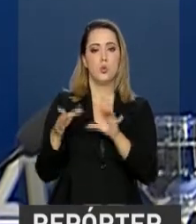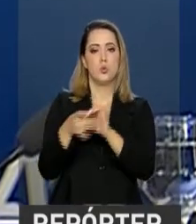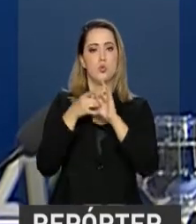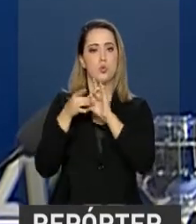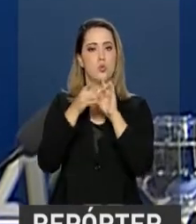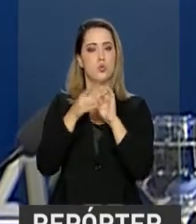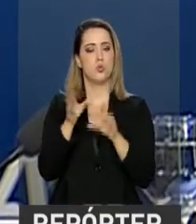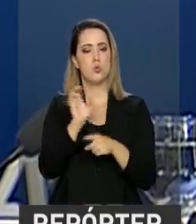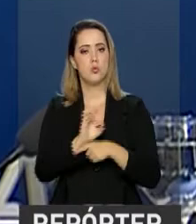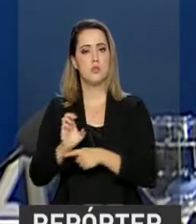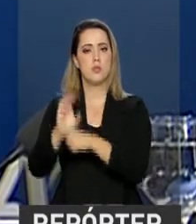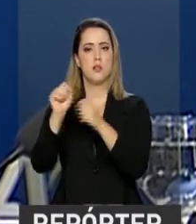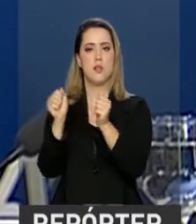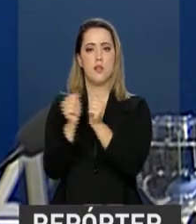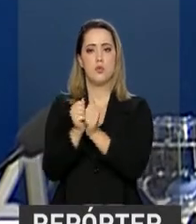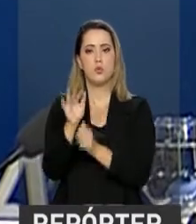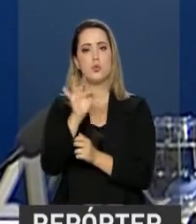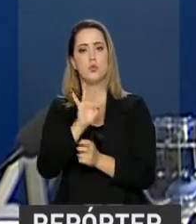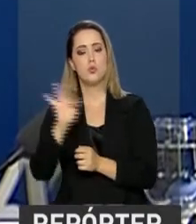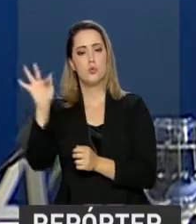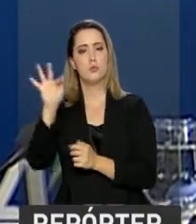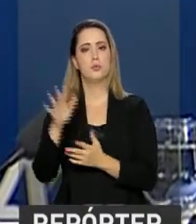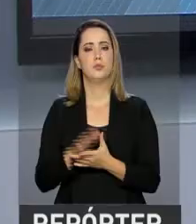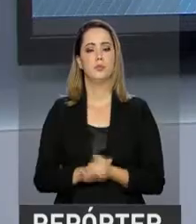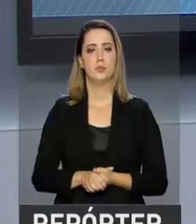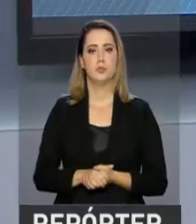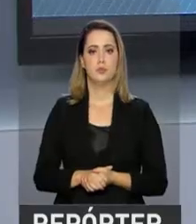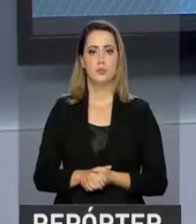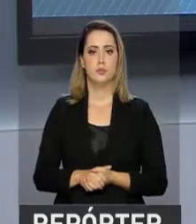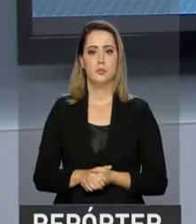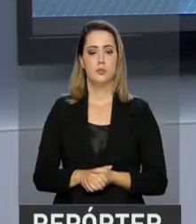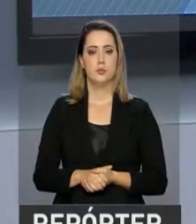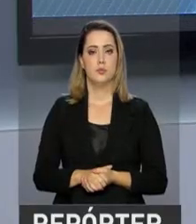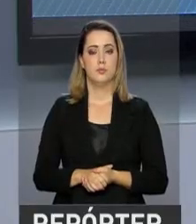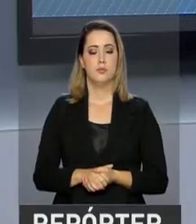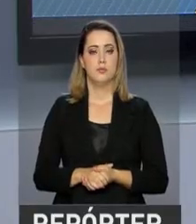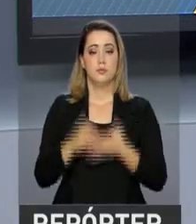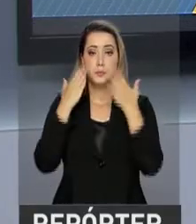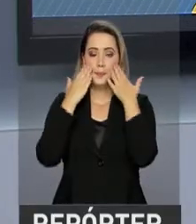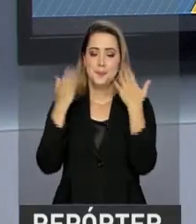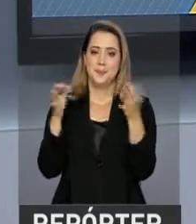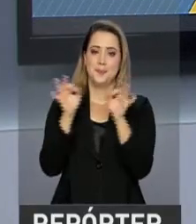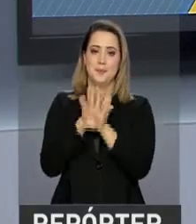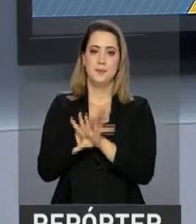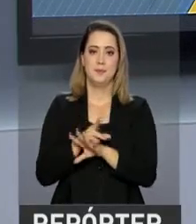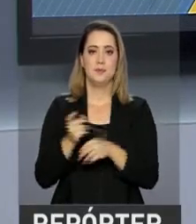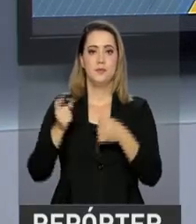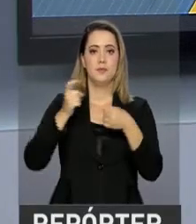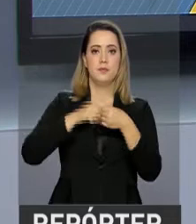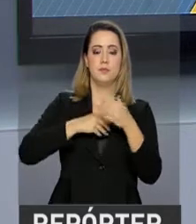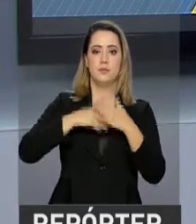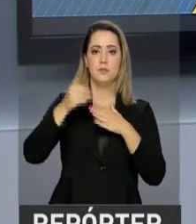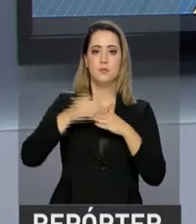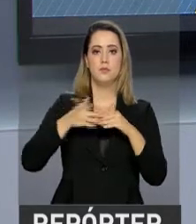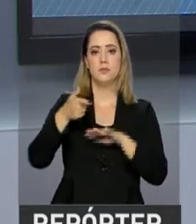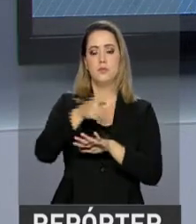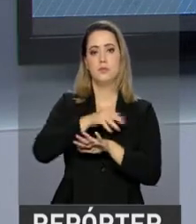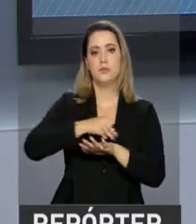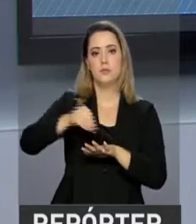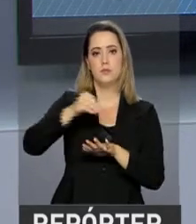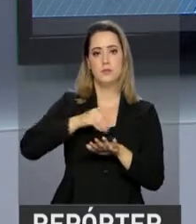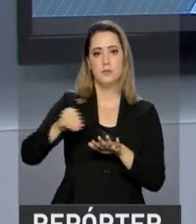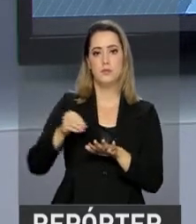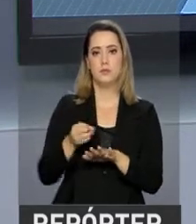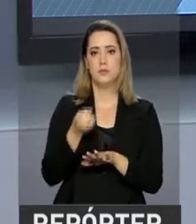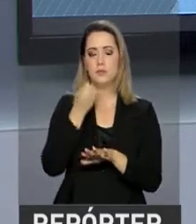cada um conservando a sua autonomia o repórter nbr fica por aqui nós voltamos a qualquer momento com